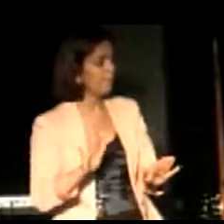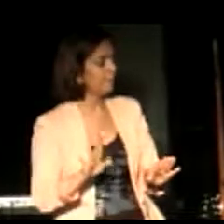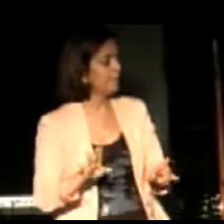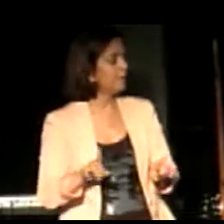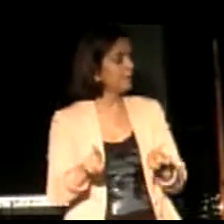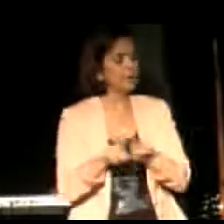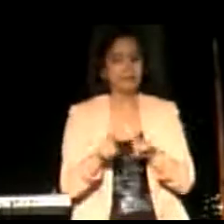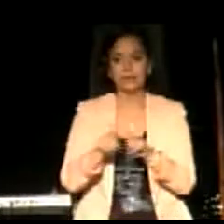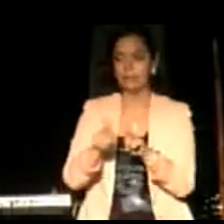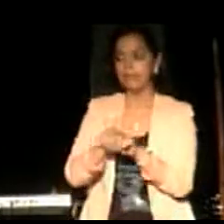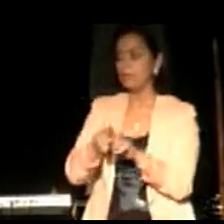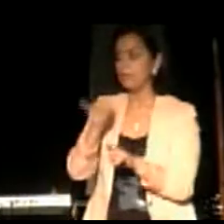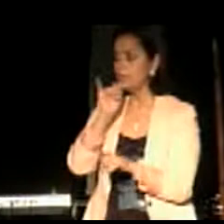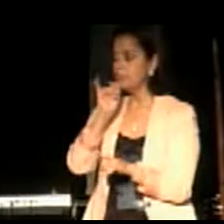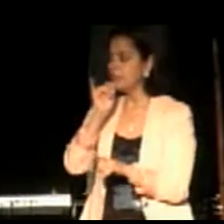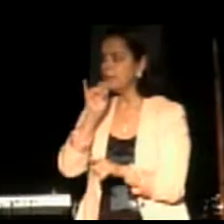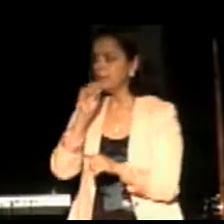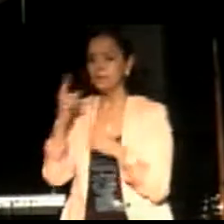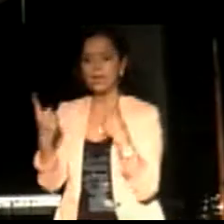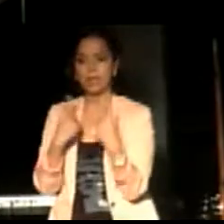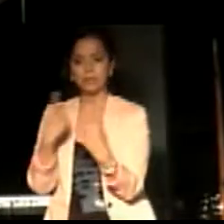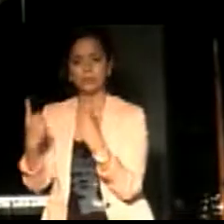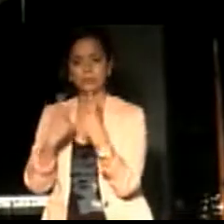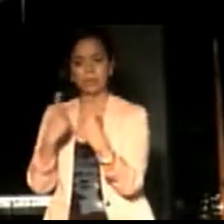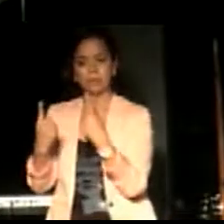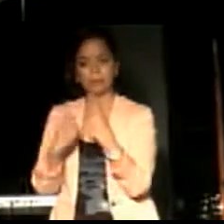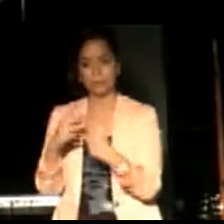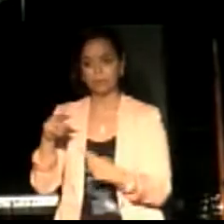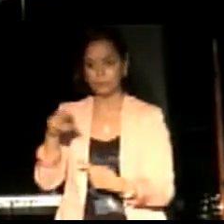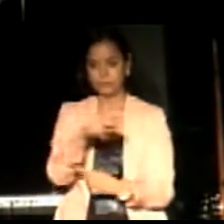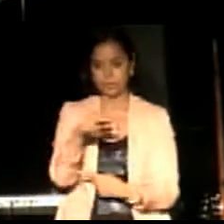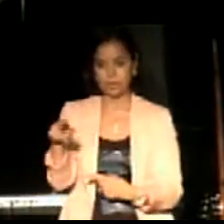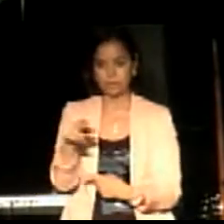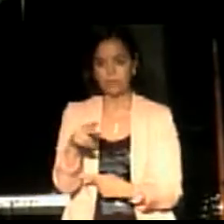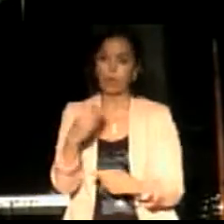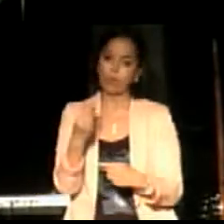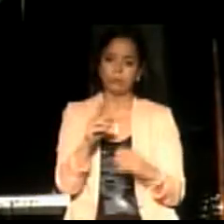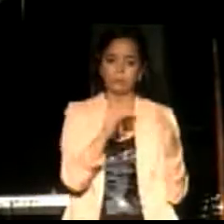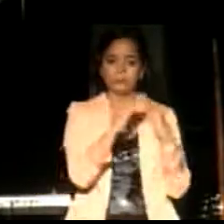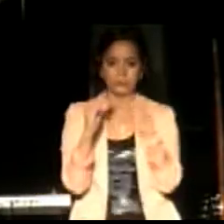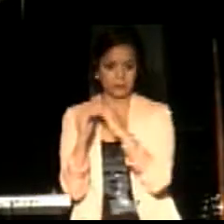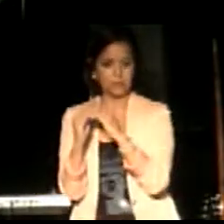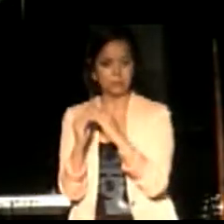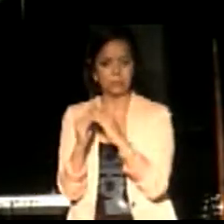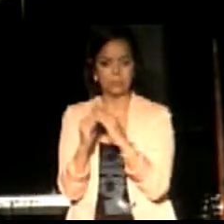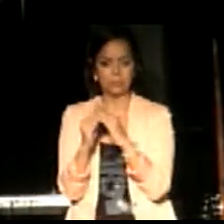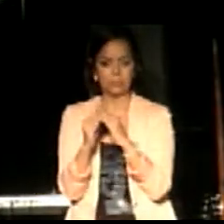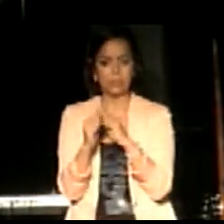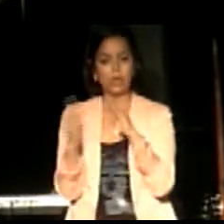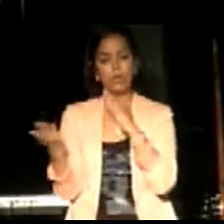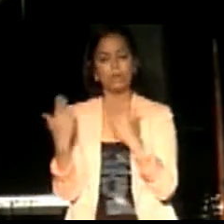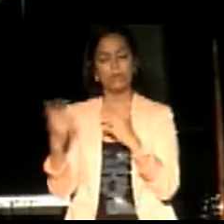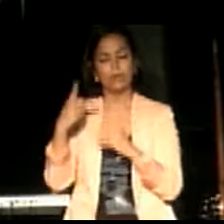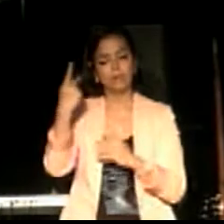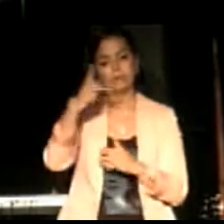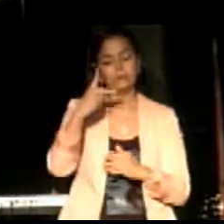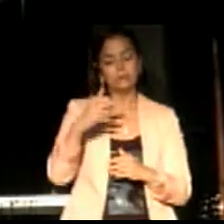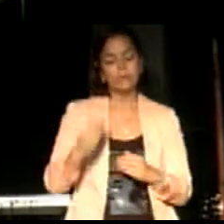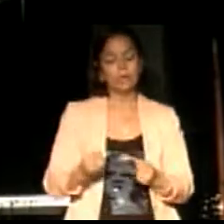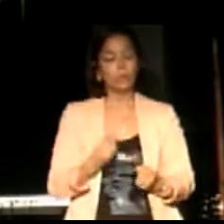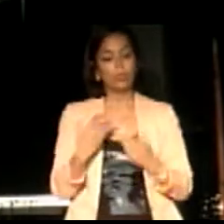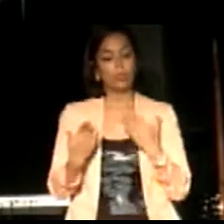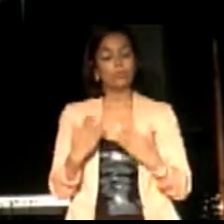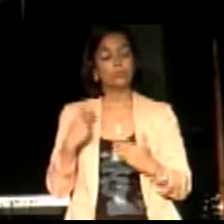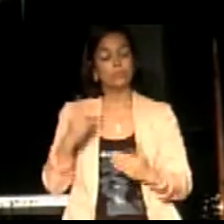você vai no seu relacionamento com seus irmãos ou com o seu vizinho, como você tem reagido? Se